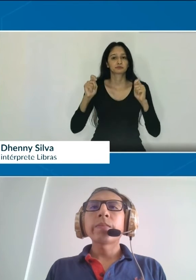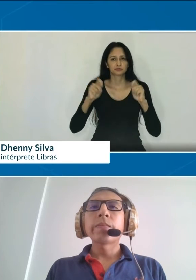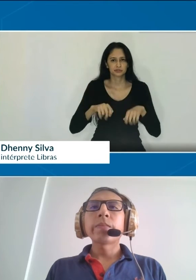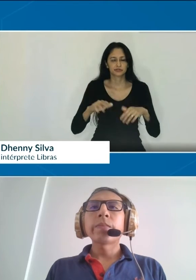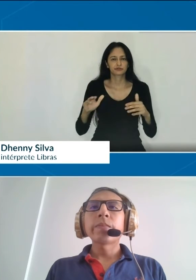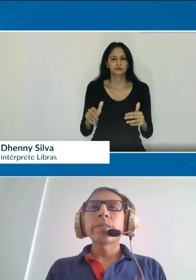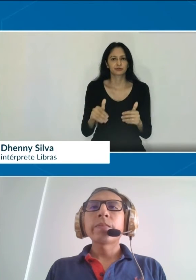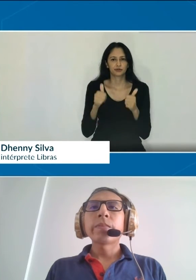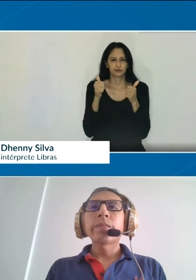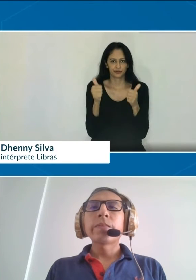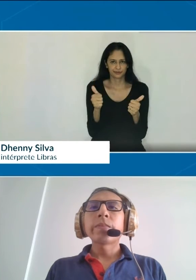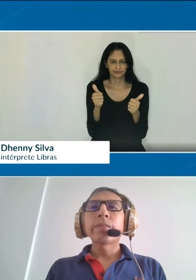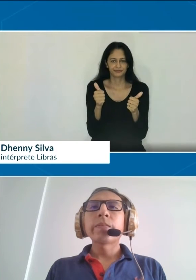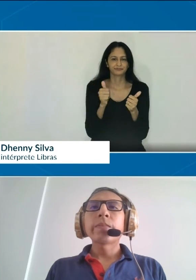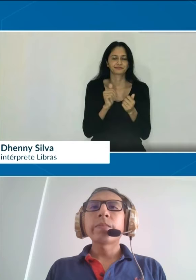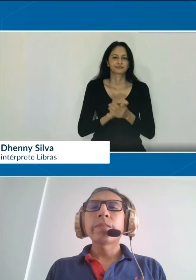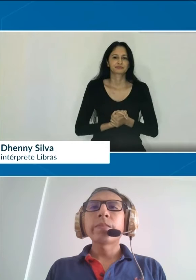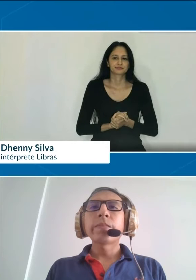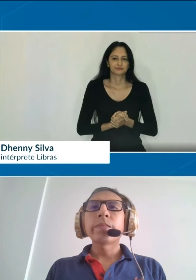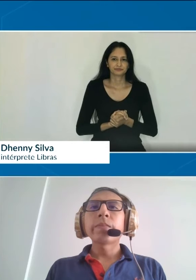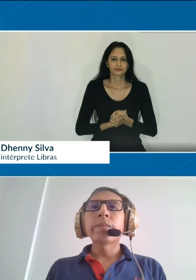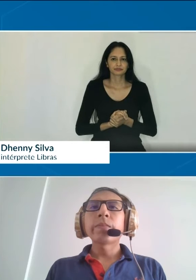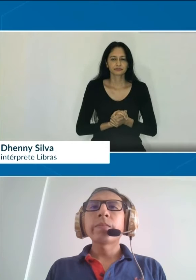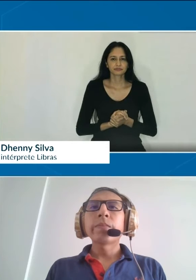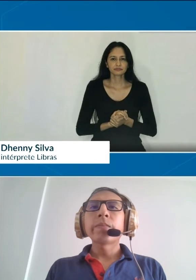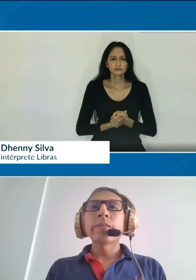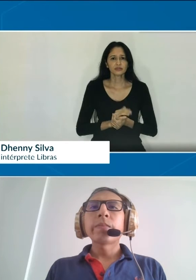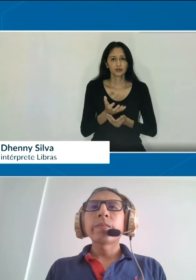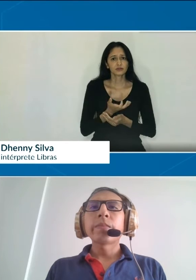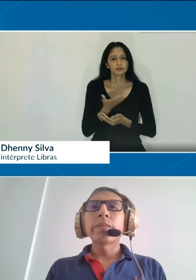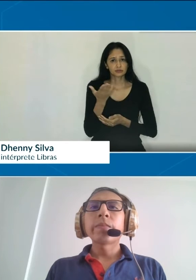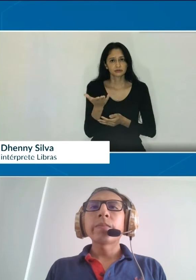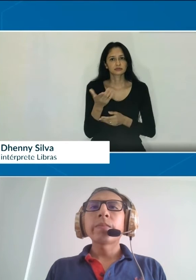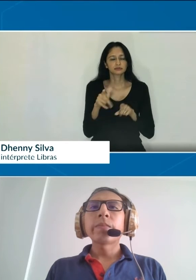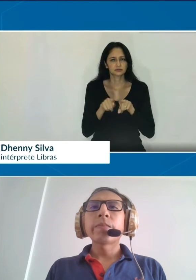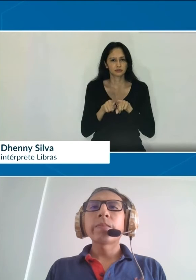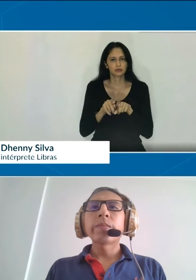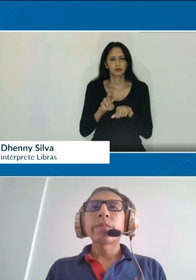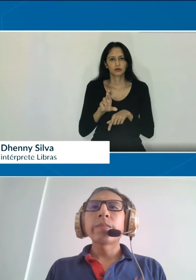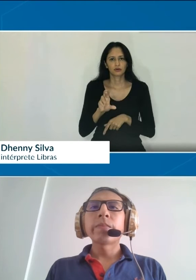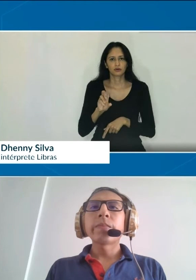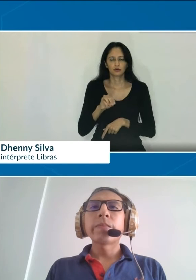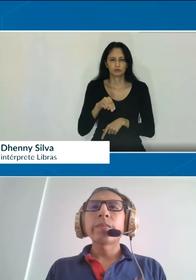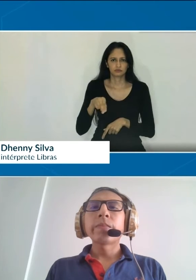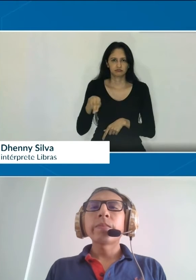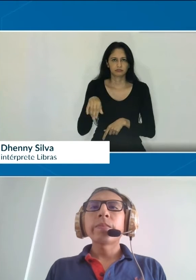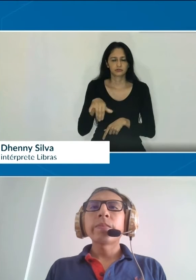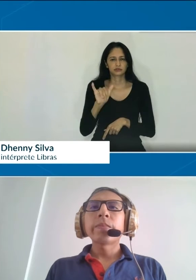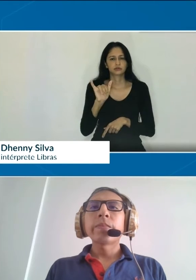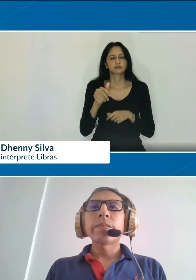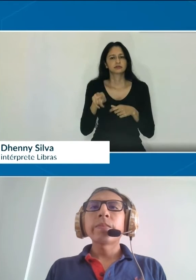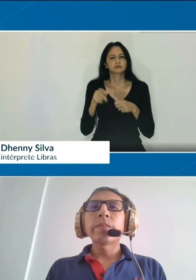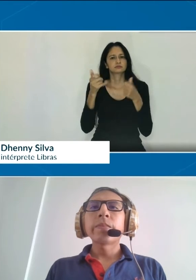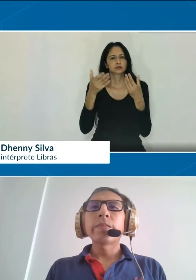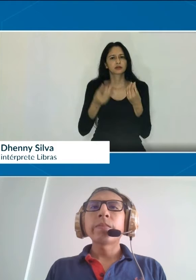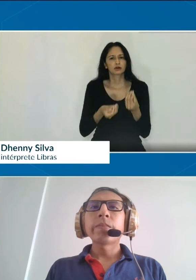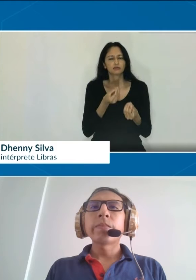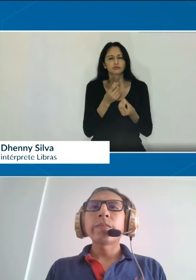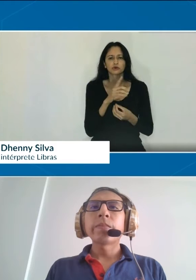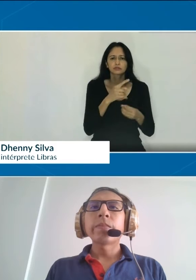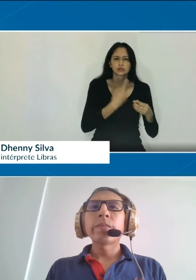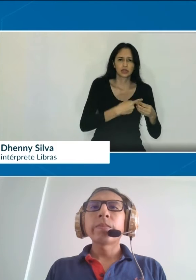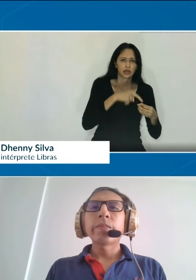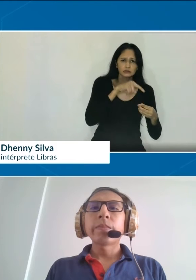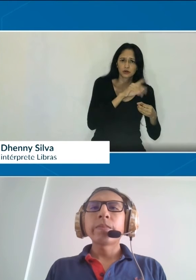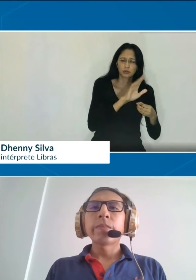melhor exploradas ou mais exploradas e que também tem problemas. Eu queria que o senhor também comentasse aí como que a gente pode pensar nesse transporte fora dos centros urbanos,